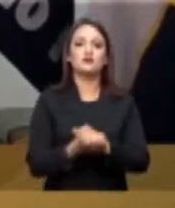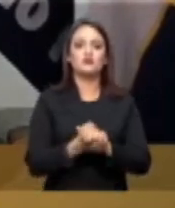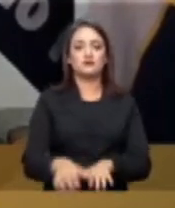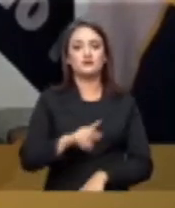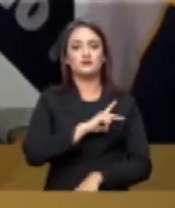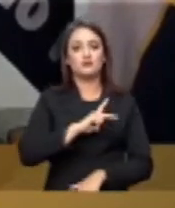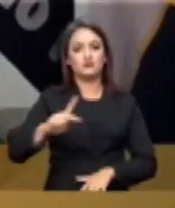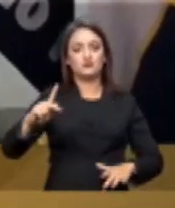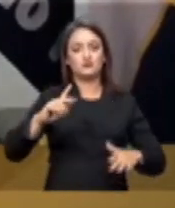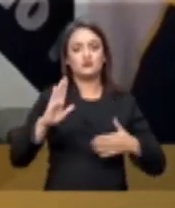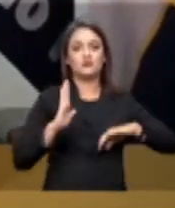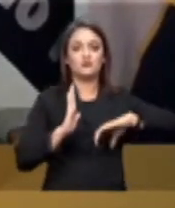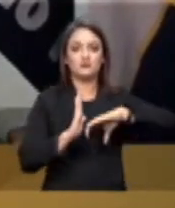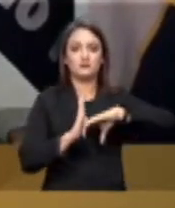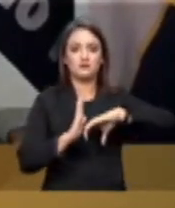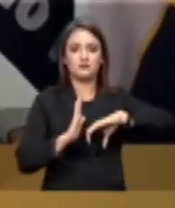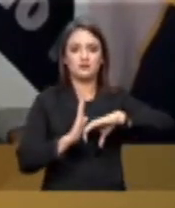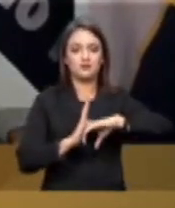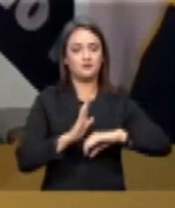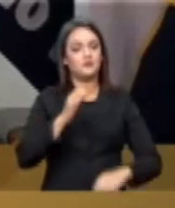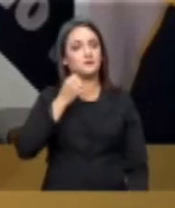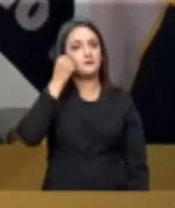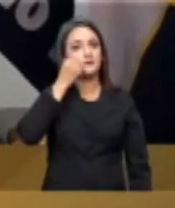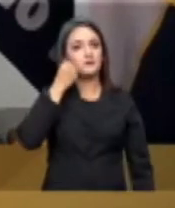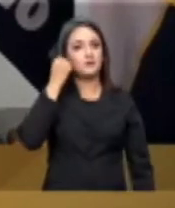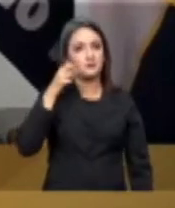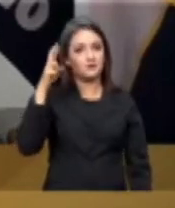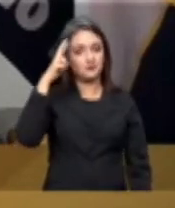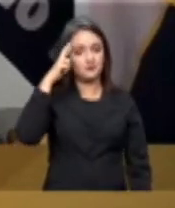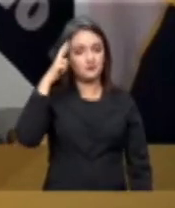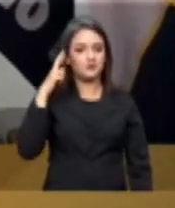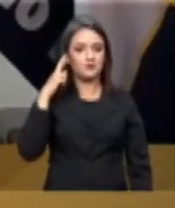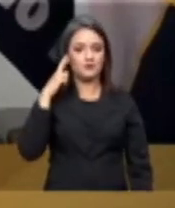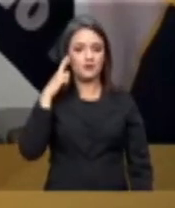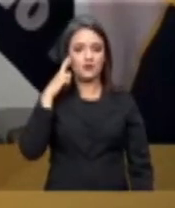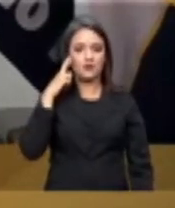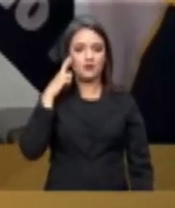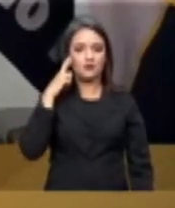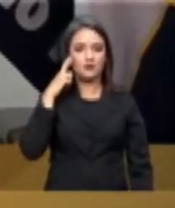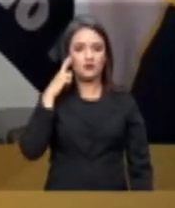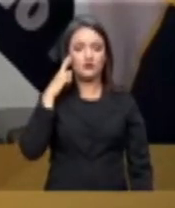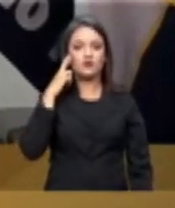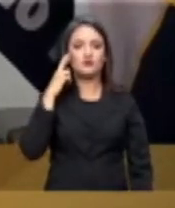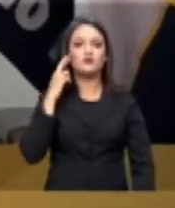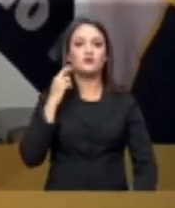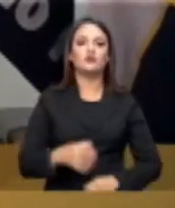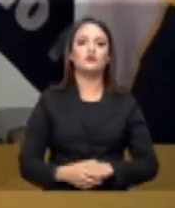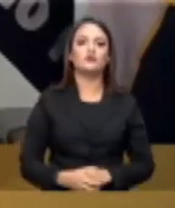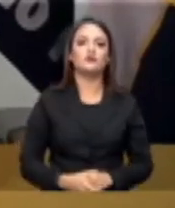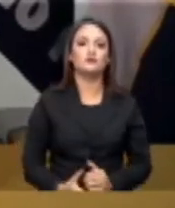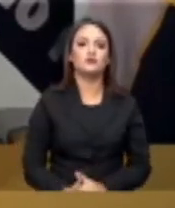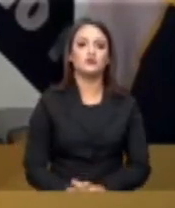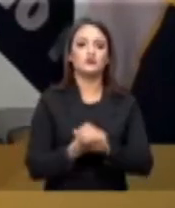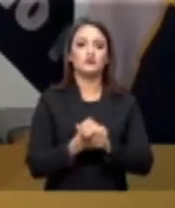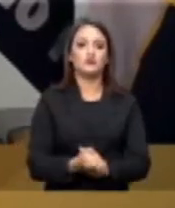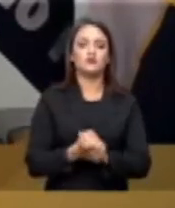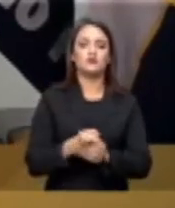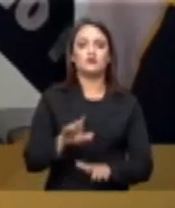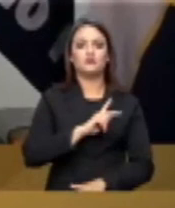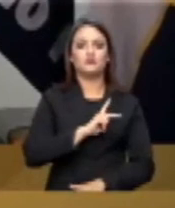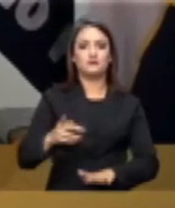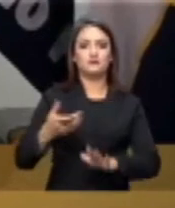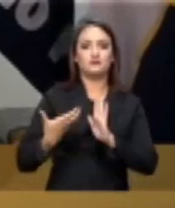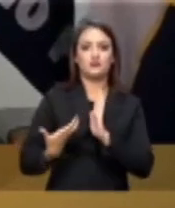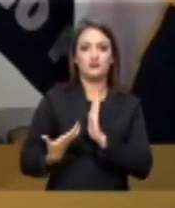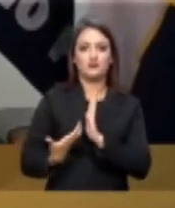Federal, senador Rodrigo Pacheco. E suas excelências, o senhor presidente da Câmara dos